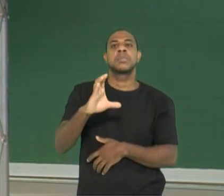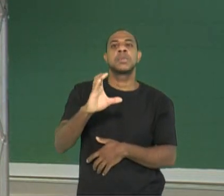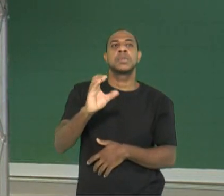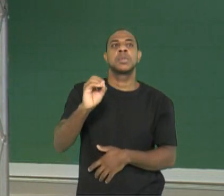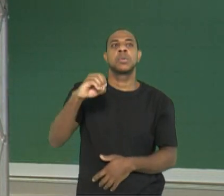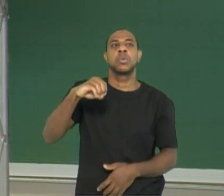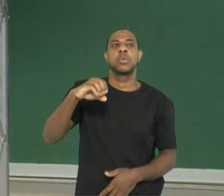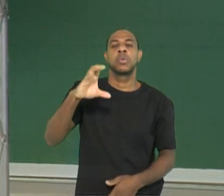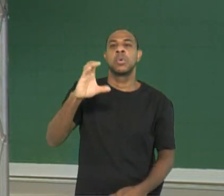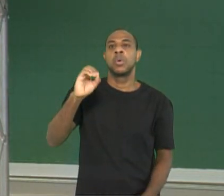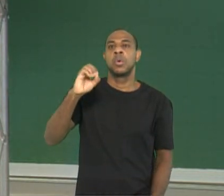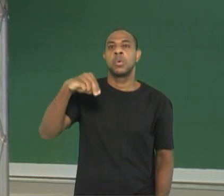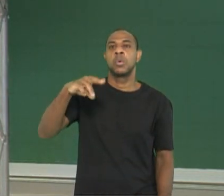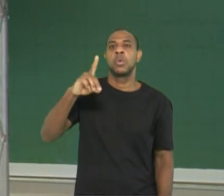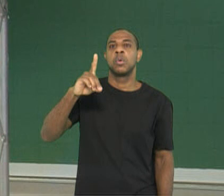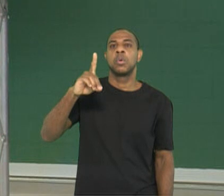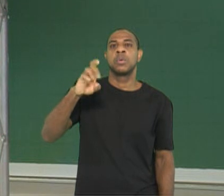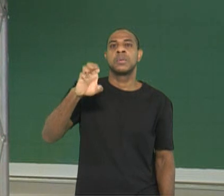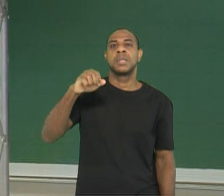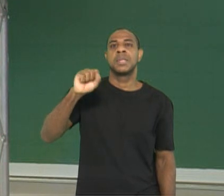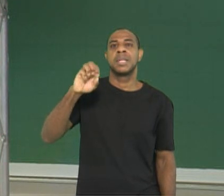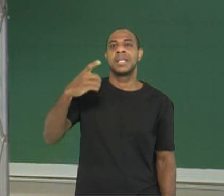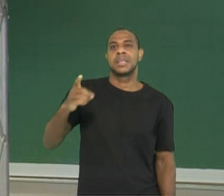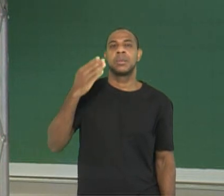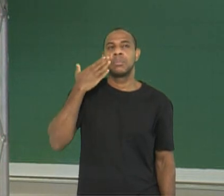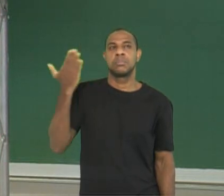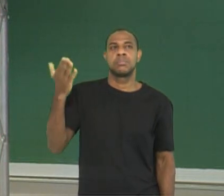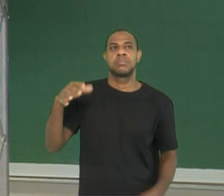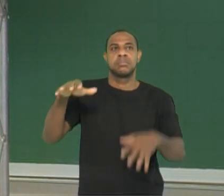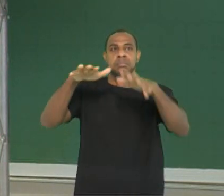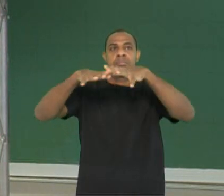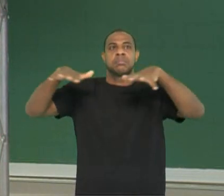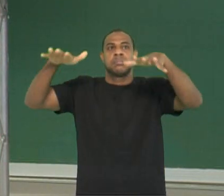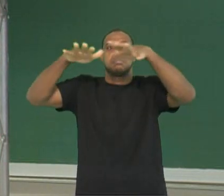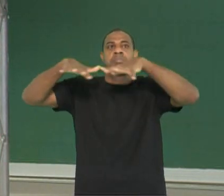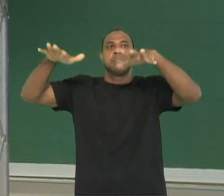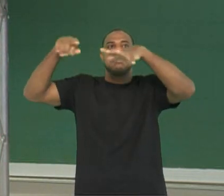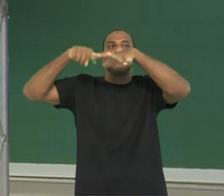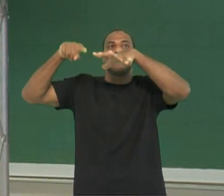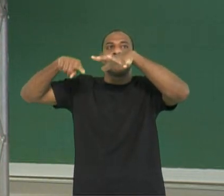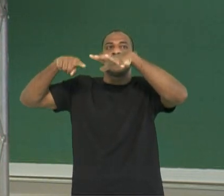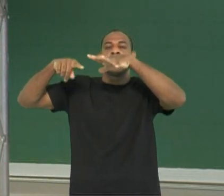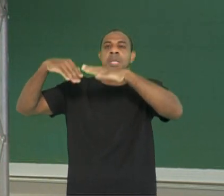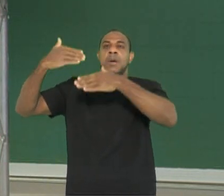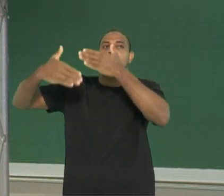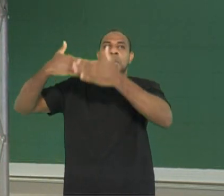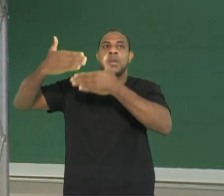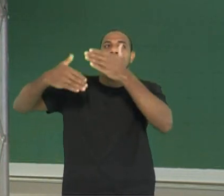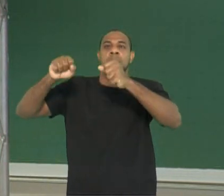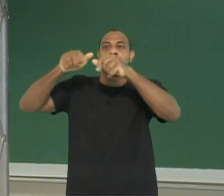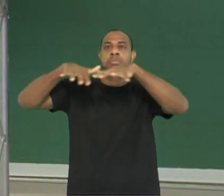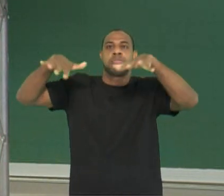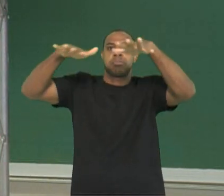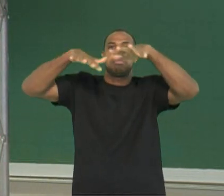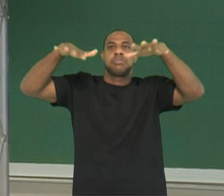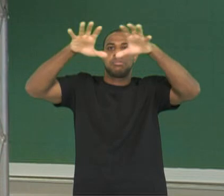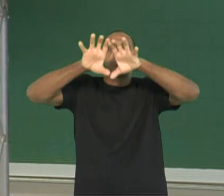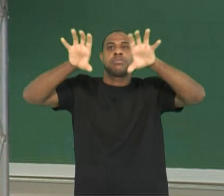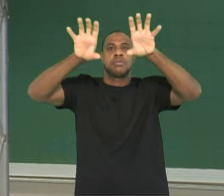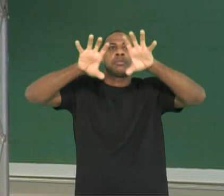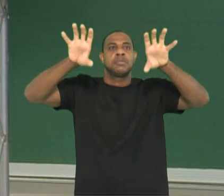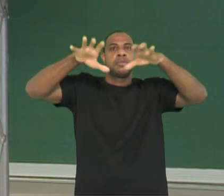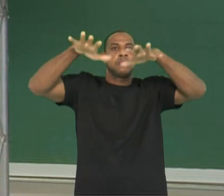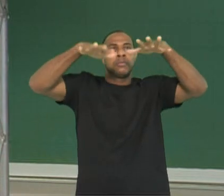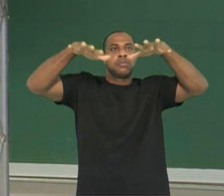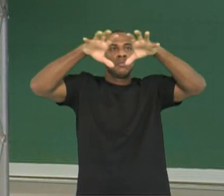entre o número 1 e o número 4, nós temos aqui a condensação, que é o processo de formação de nuvens. Nós também